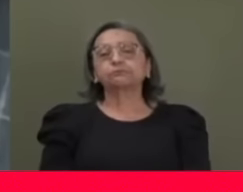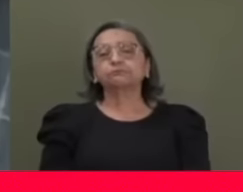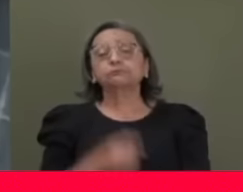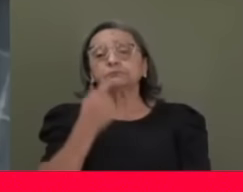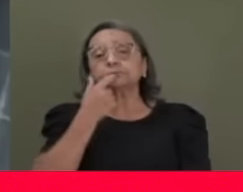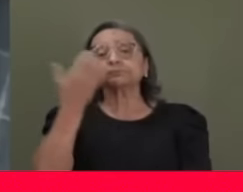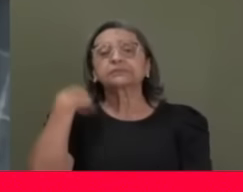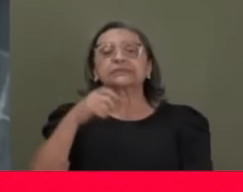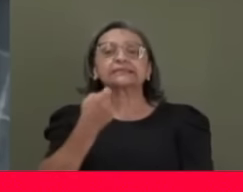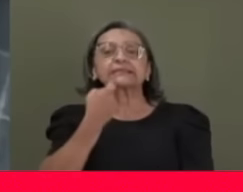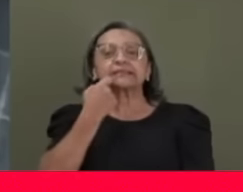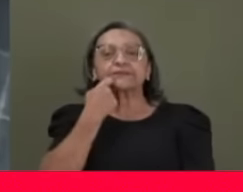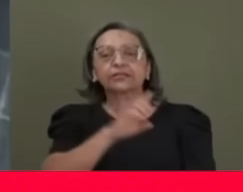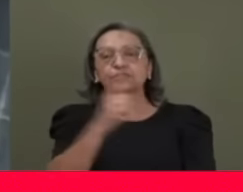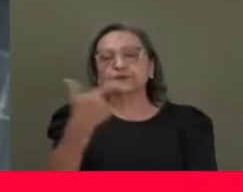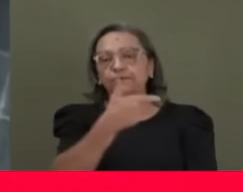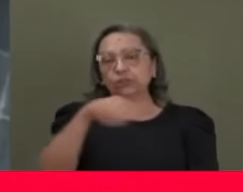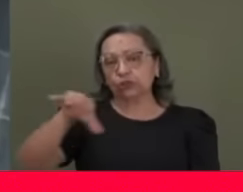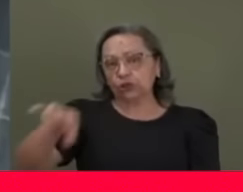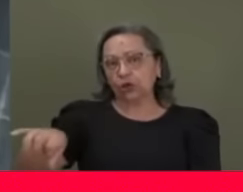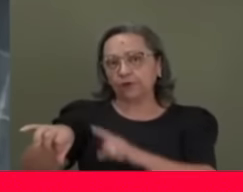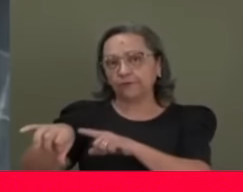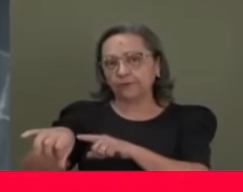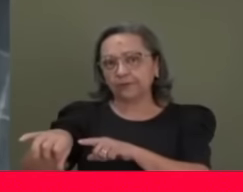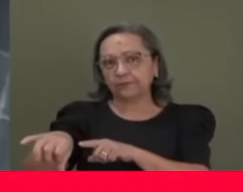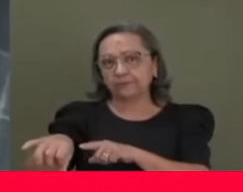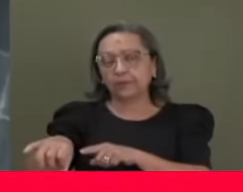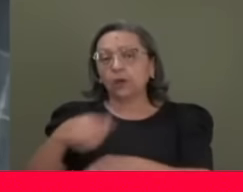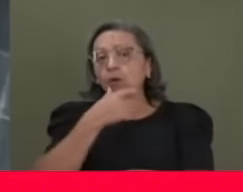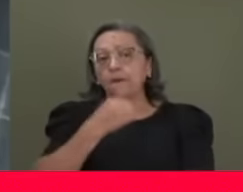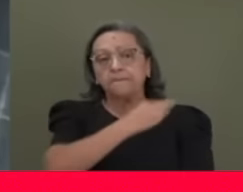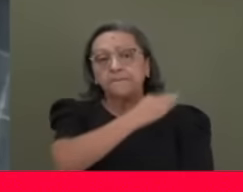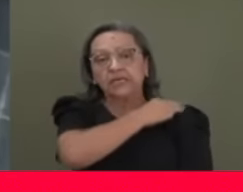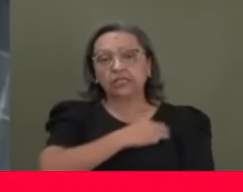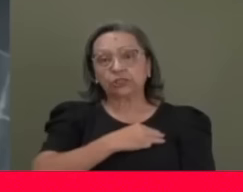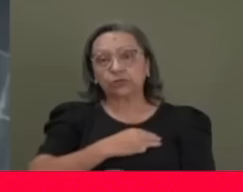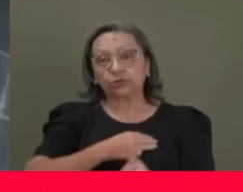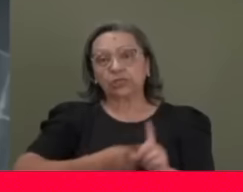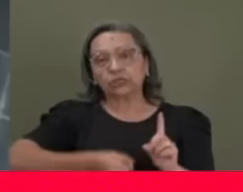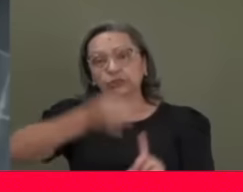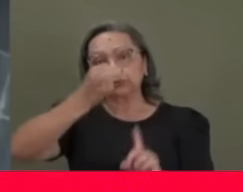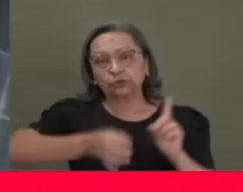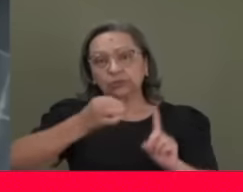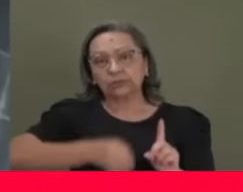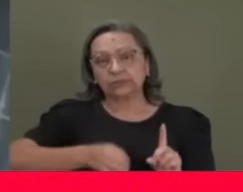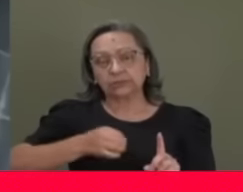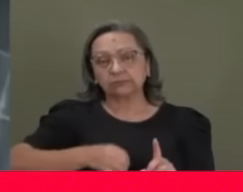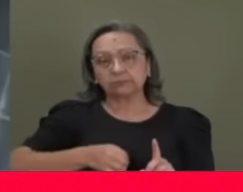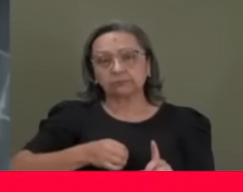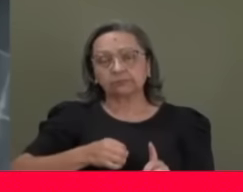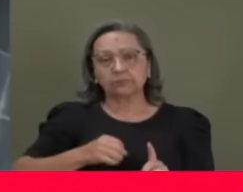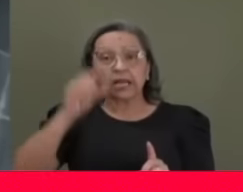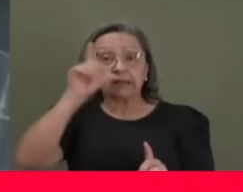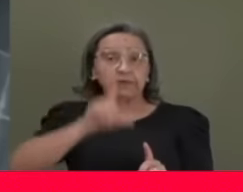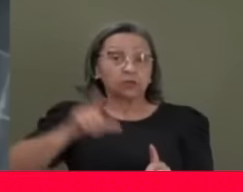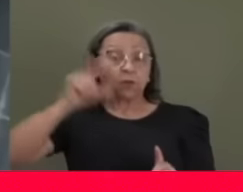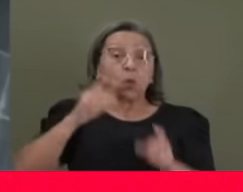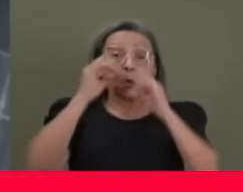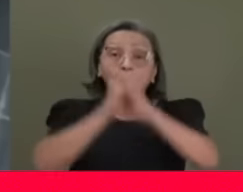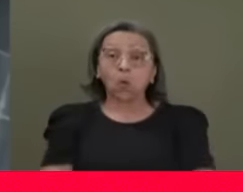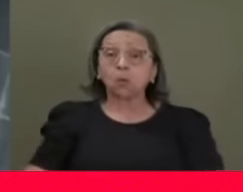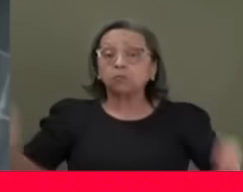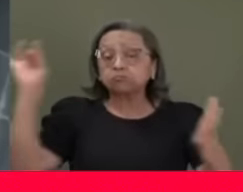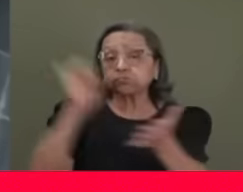sexta-feira, dia 29, o ministro da Justiça, Lewandowski, comunicou oficialmente o encerramento